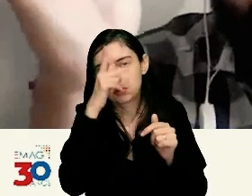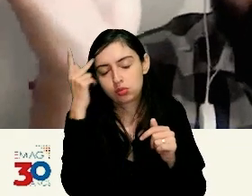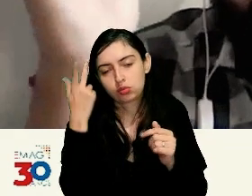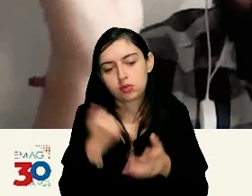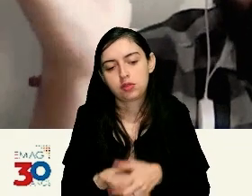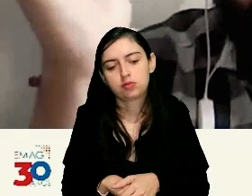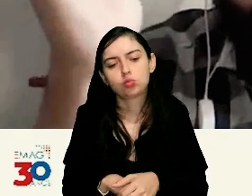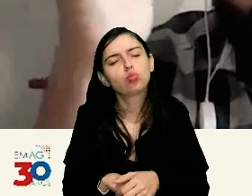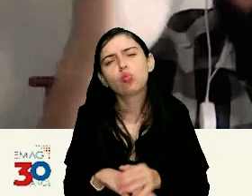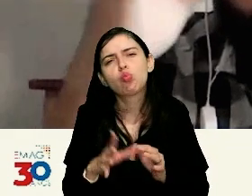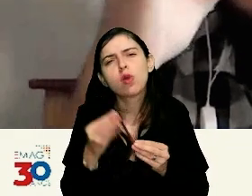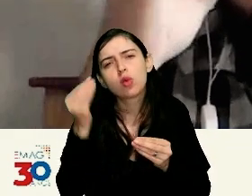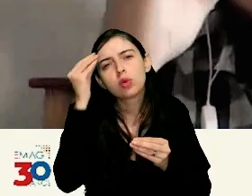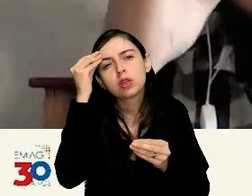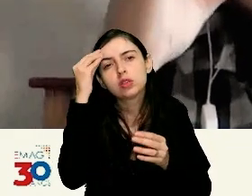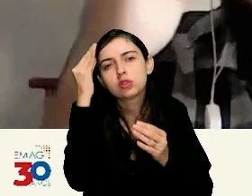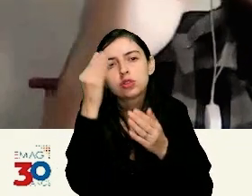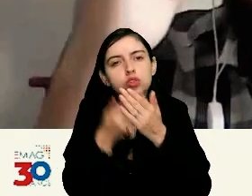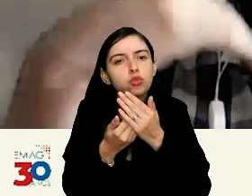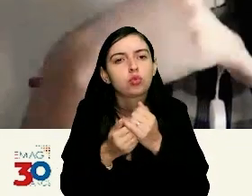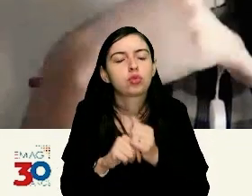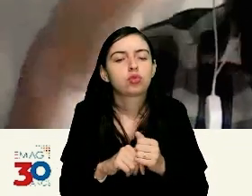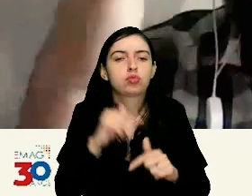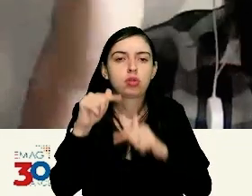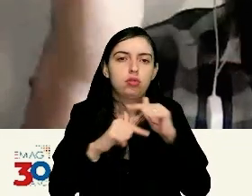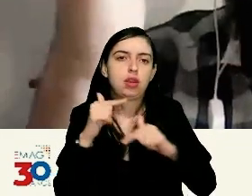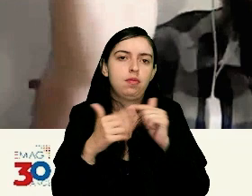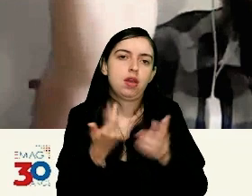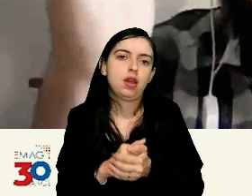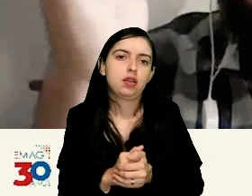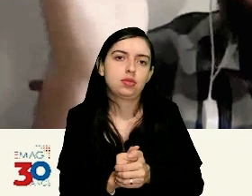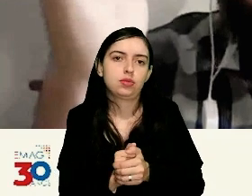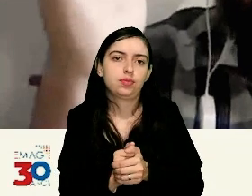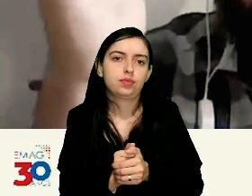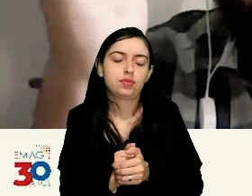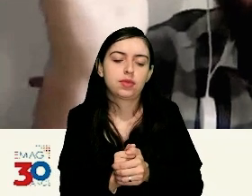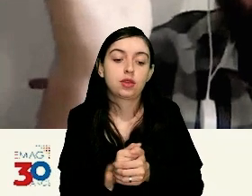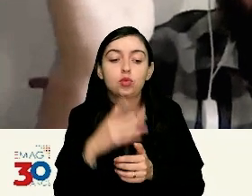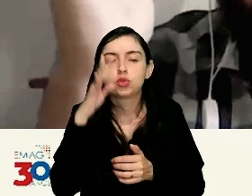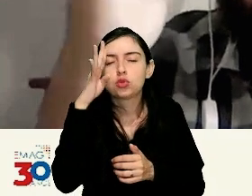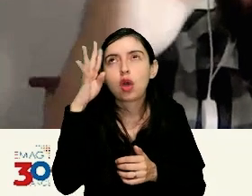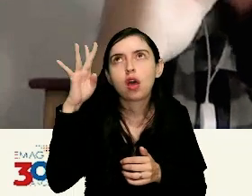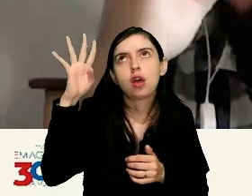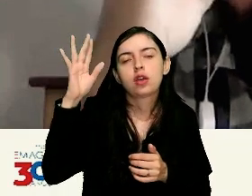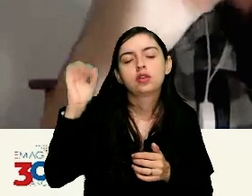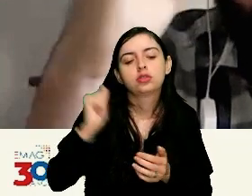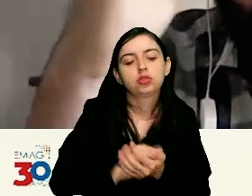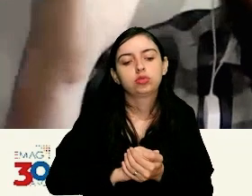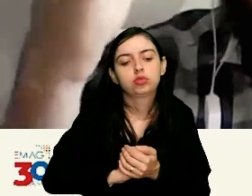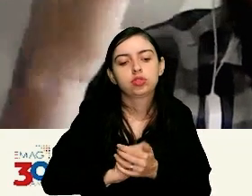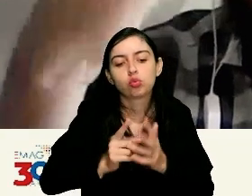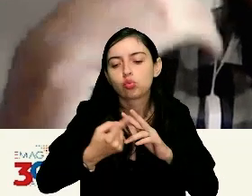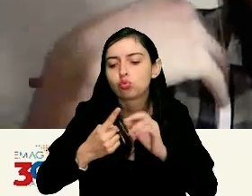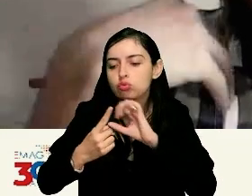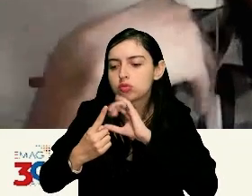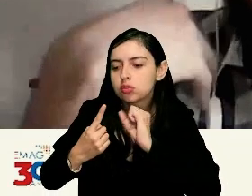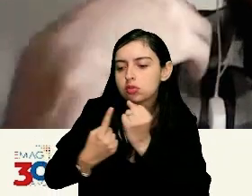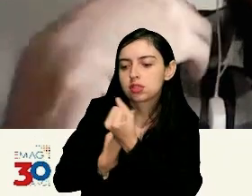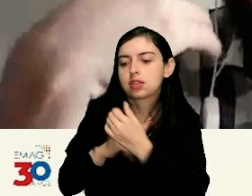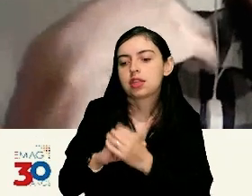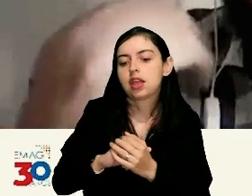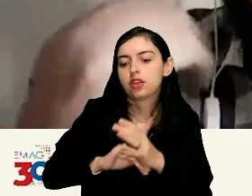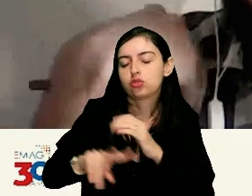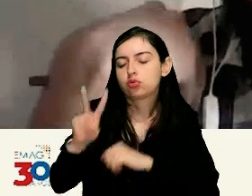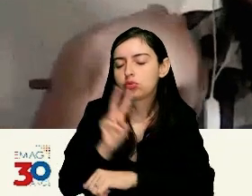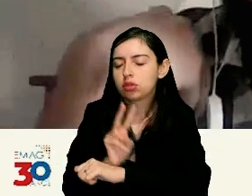com a For Dead, né? Com o seu trabalho que você faz, assim. O meu sonho é realmente a gente construir uma sociedade cuidadora, sabe? Uma sociedade que